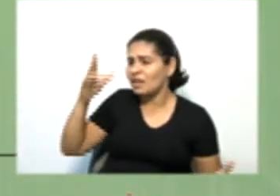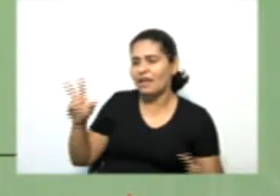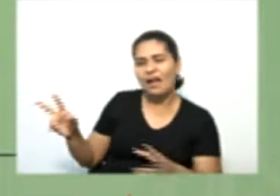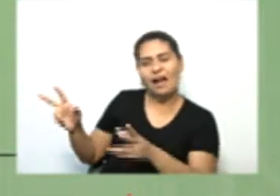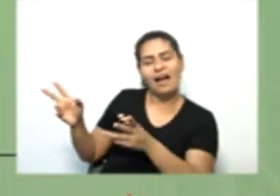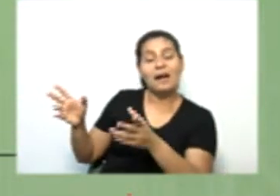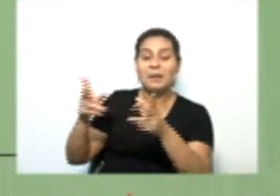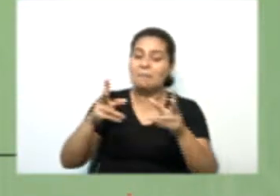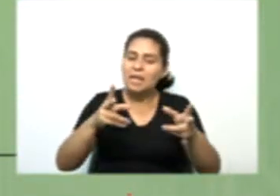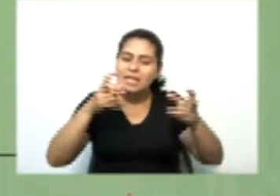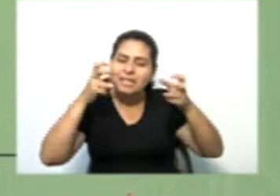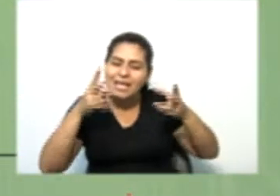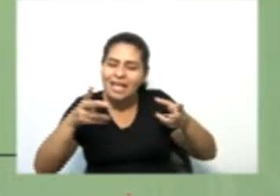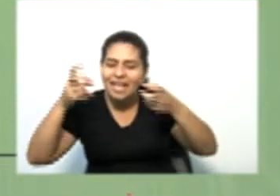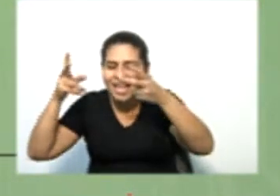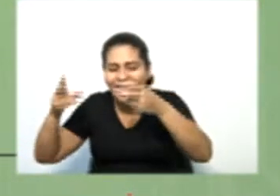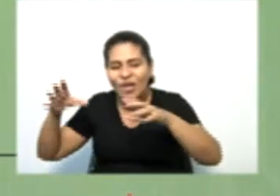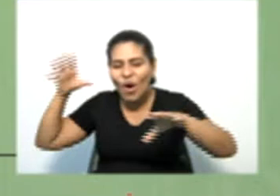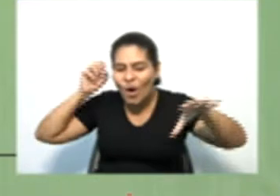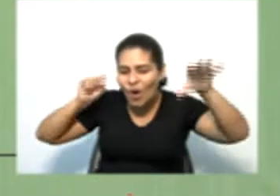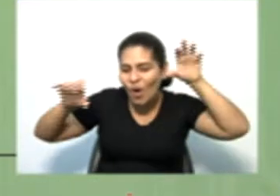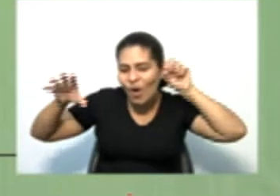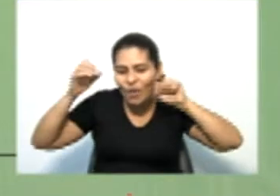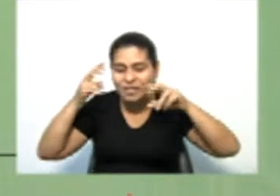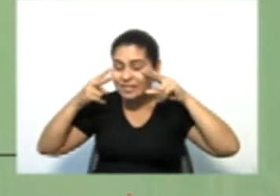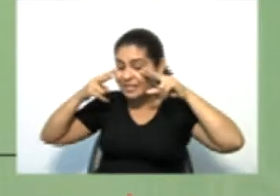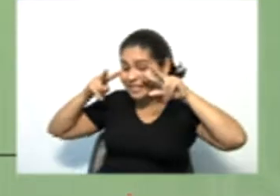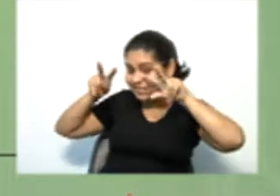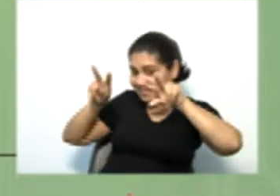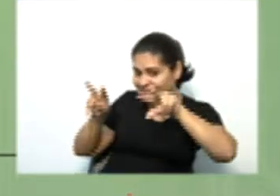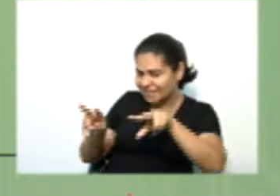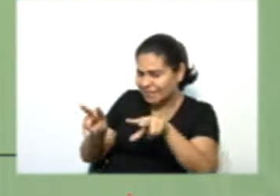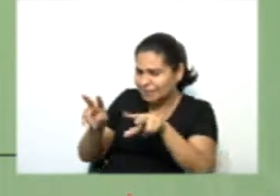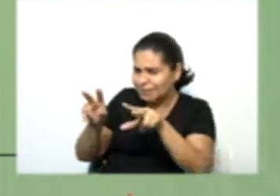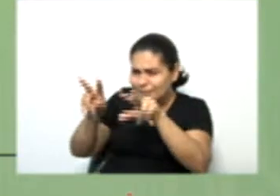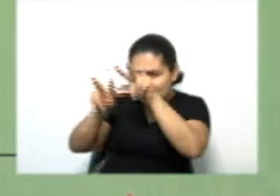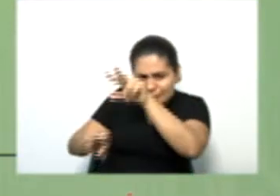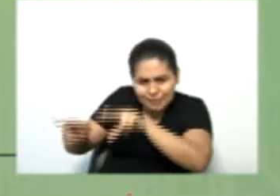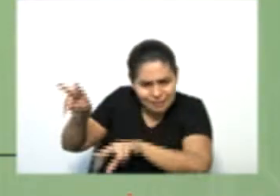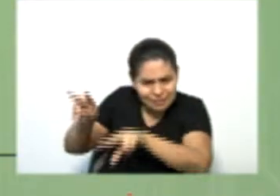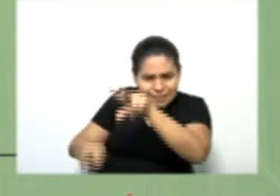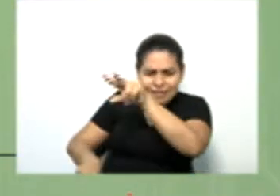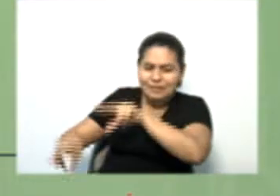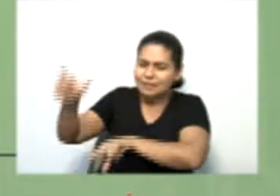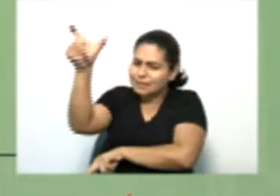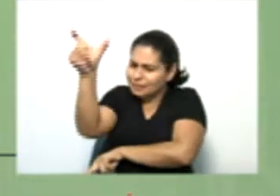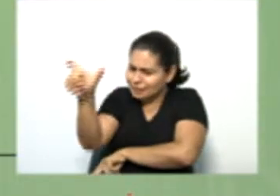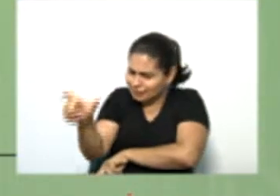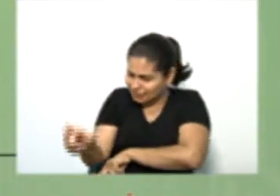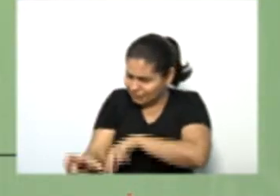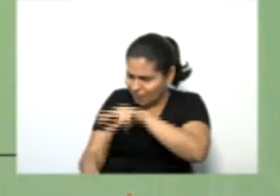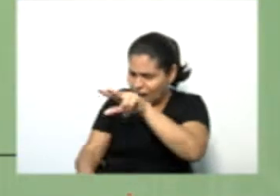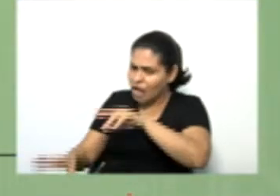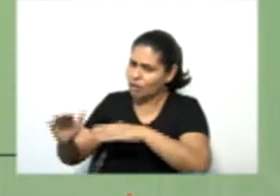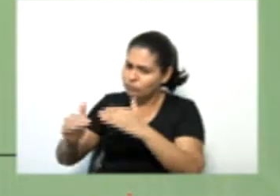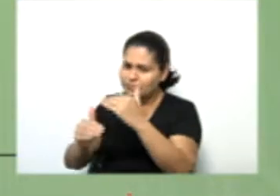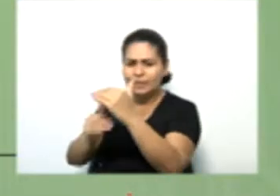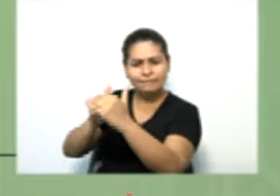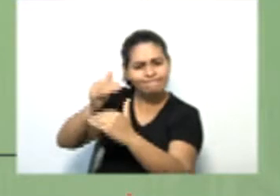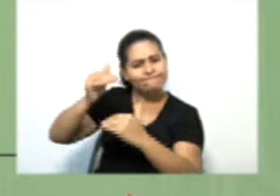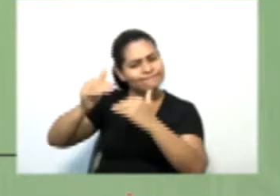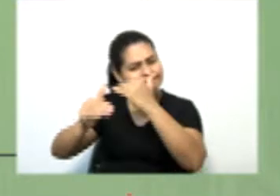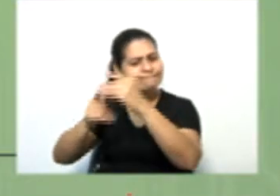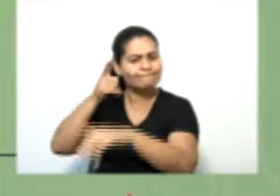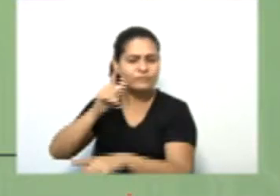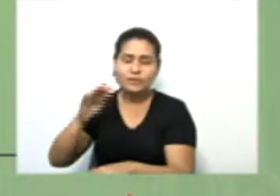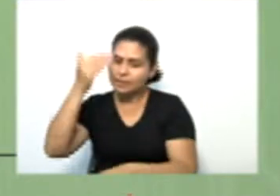Perceba, ouça, não é? Preste atenção, esteja consciente. Claro que com isso você vai adquirindo com o tempo, tá bom? Então,